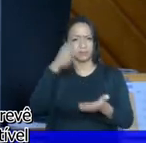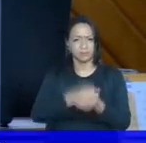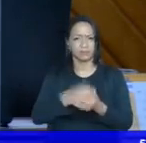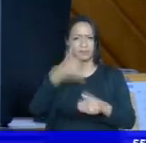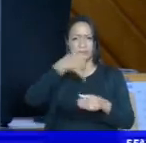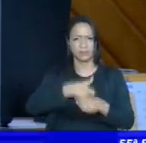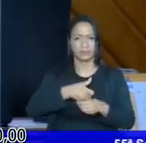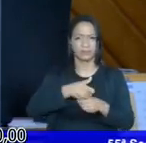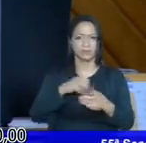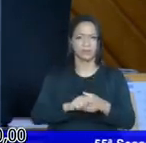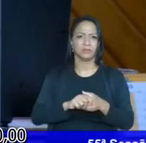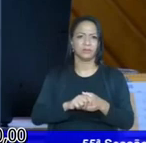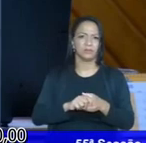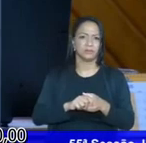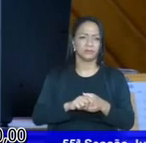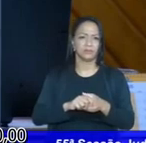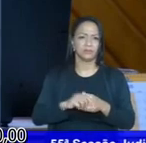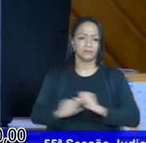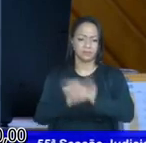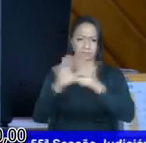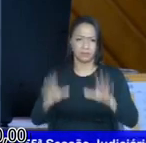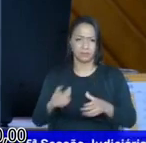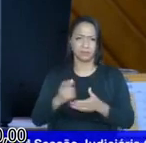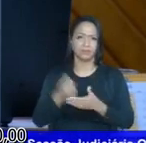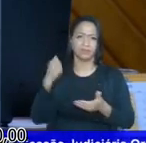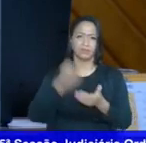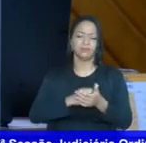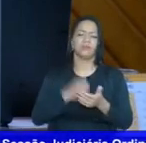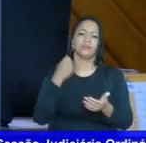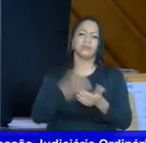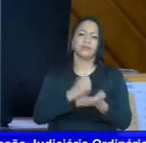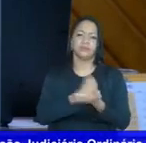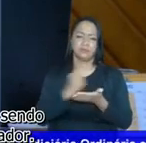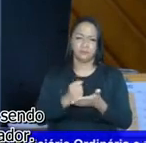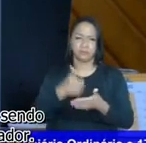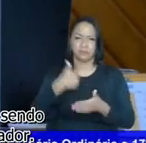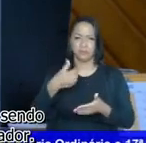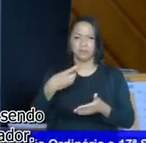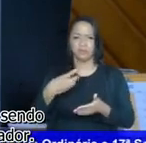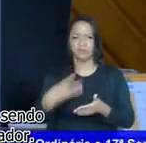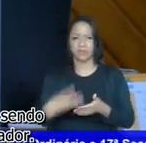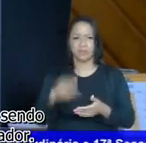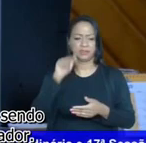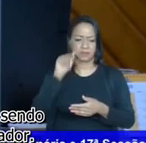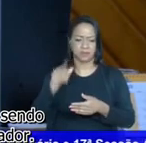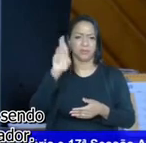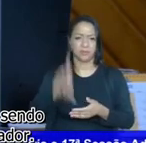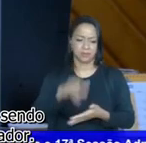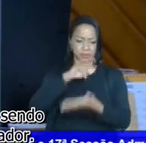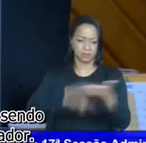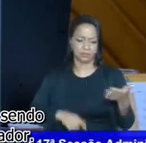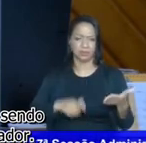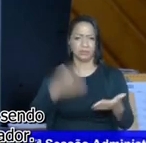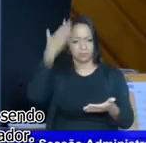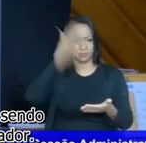de combustível. E isso fica expresso no valor do contrato, R$ 13.000. E na nota fiscal também constando R$